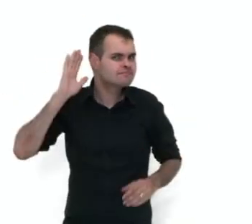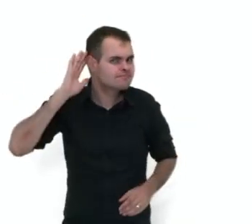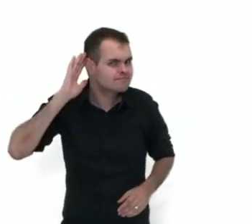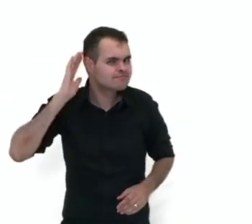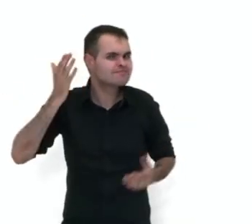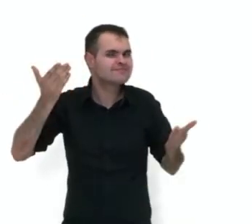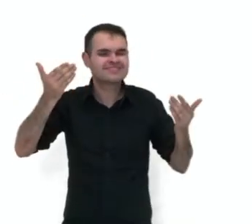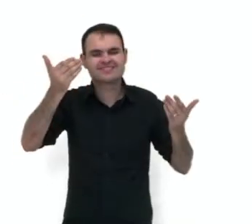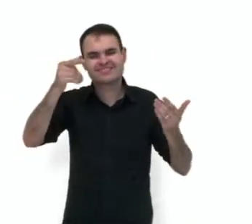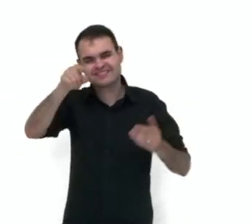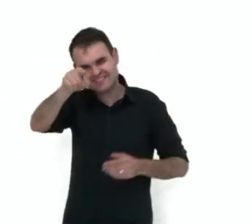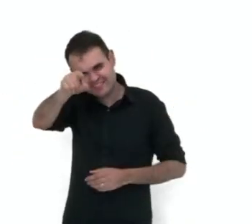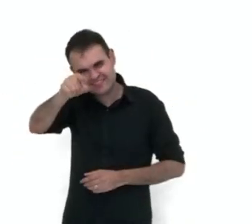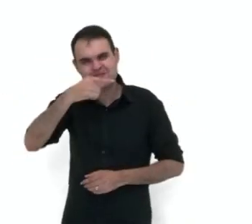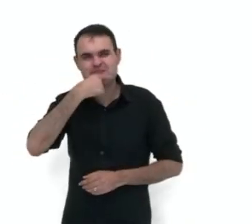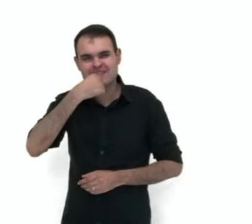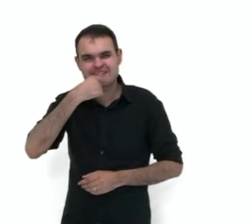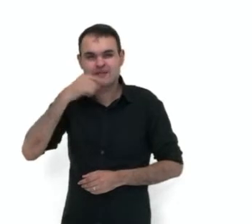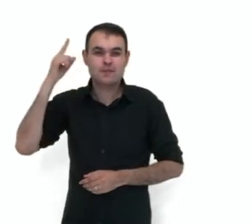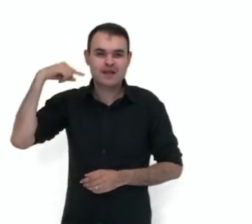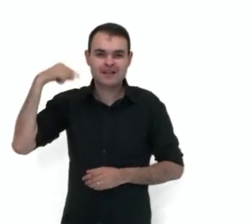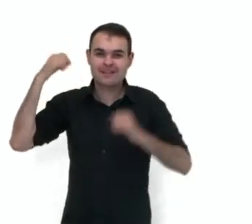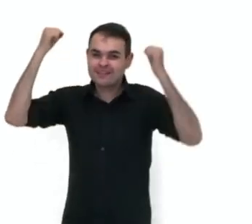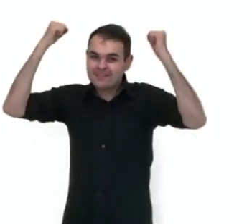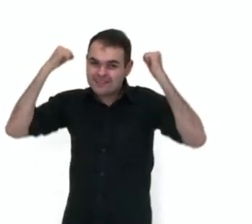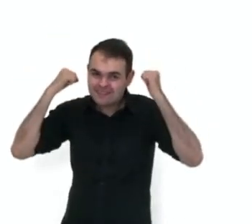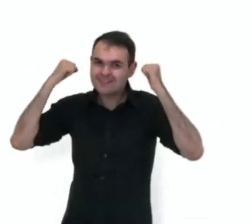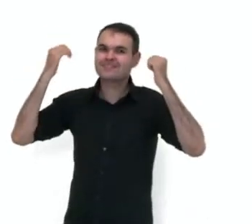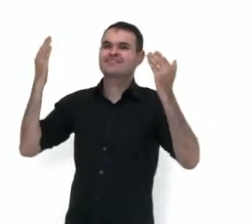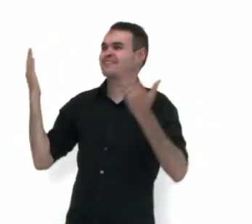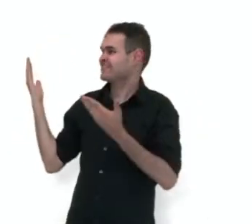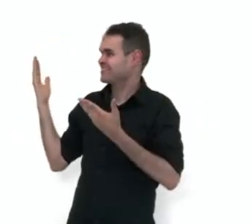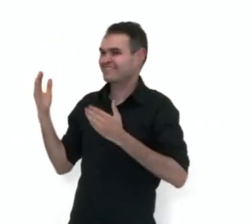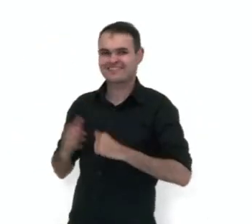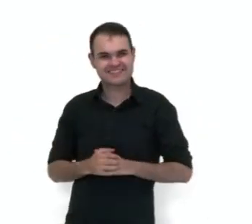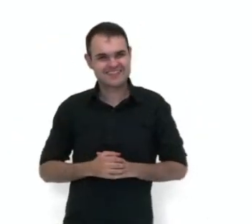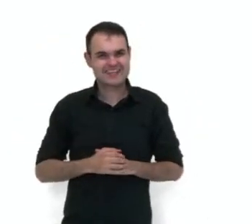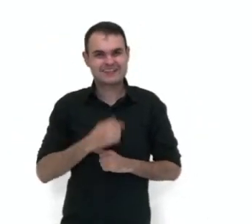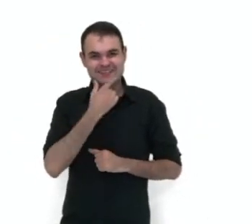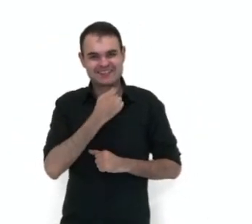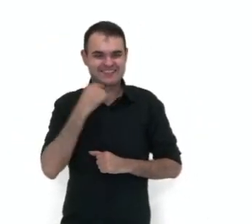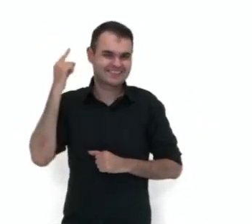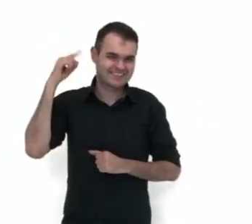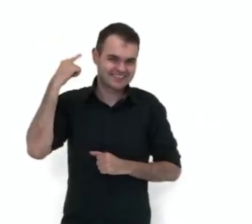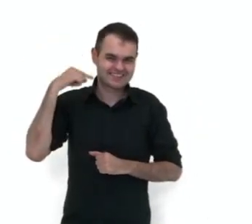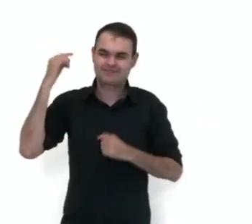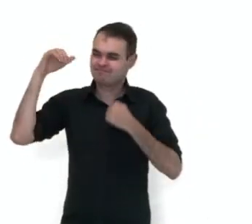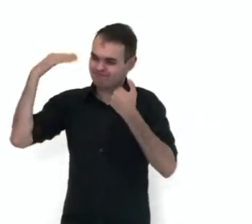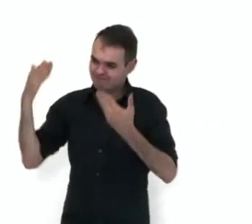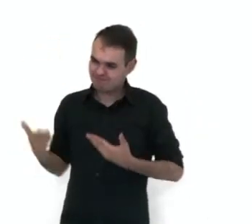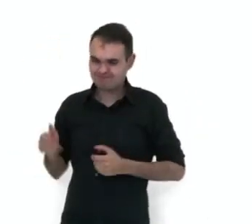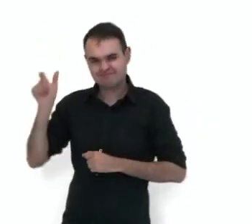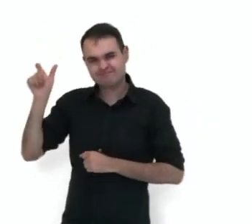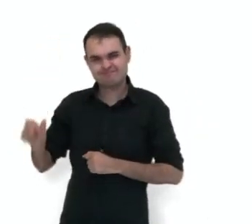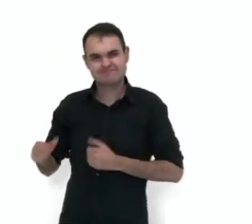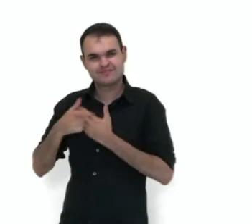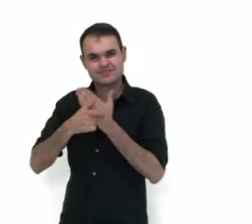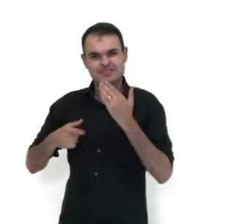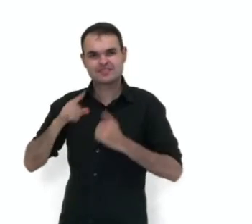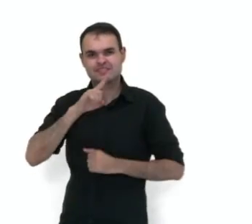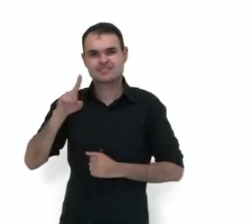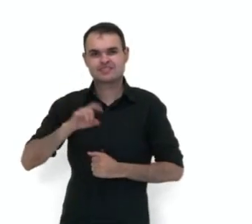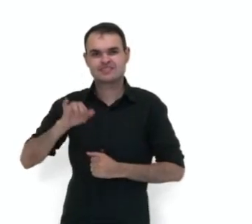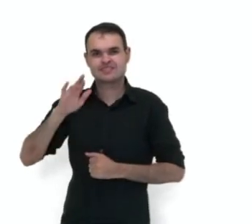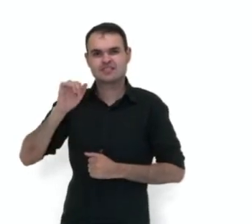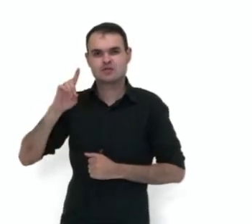ouvindo isso menino maluquinho por isso é o próprio tá aqui né de Menino Maluquinho para homenagear giralda né